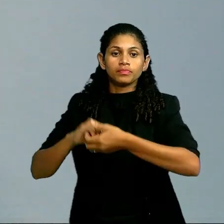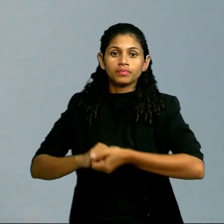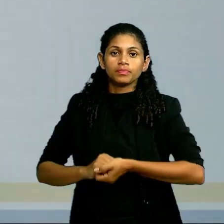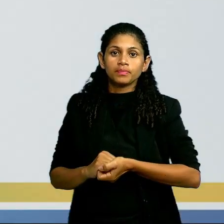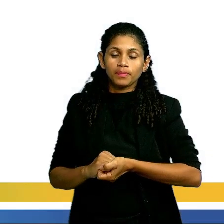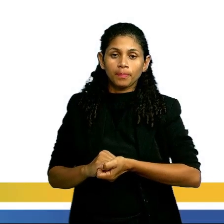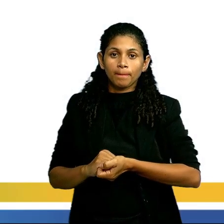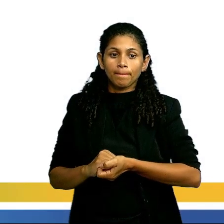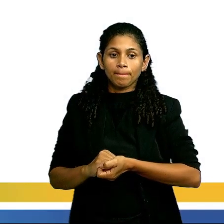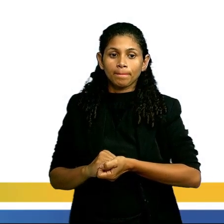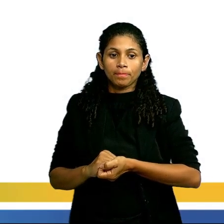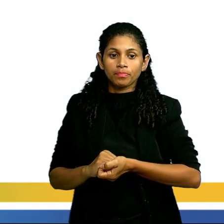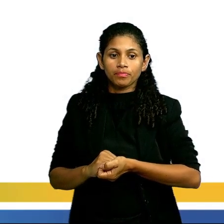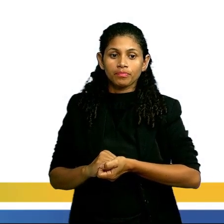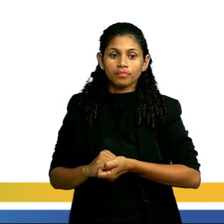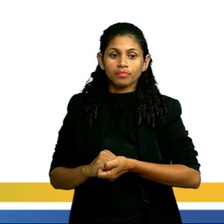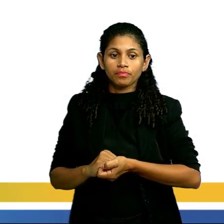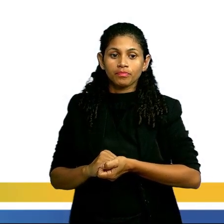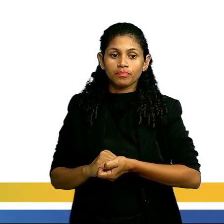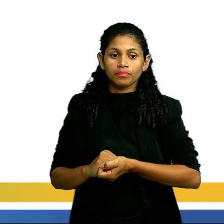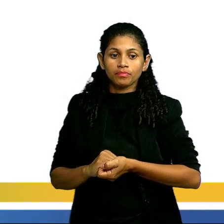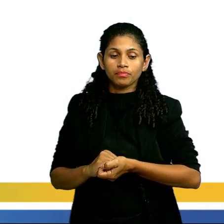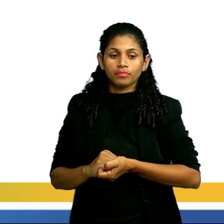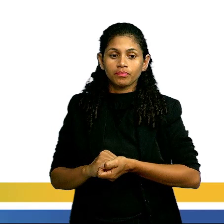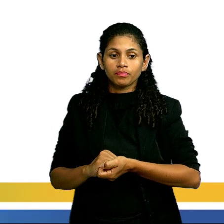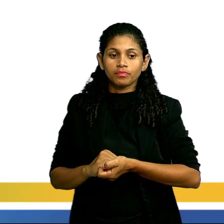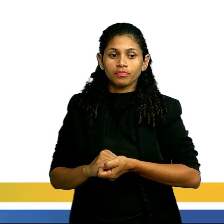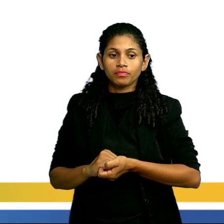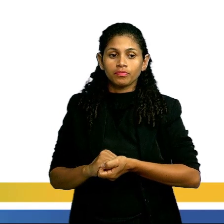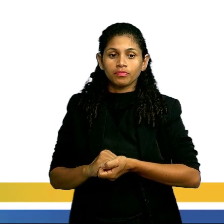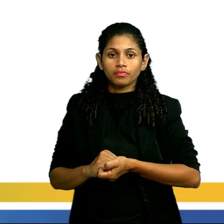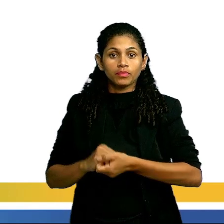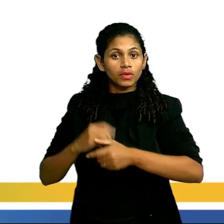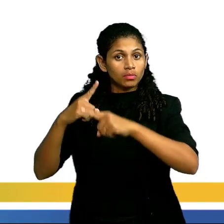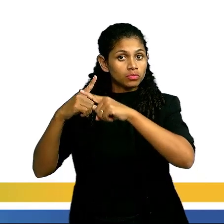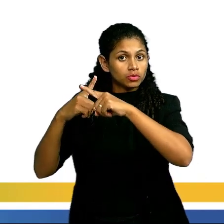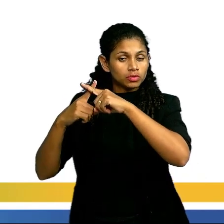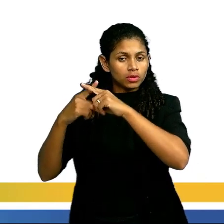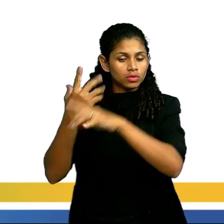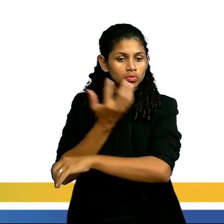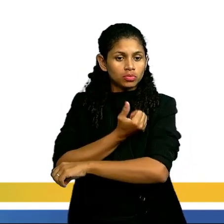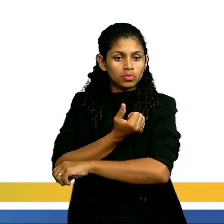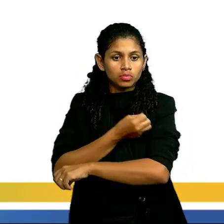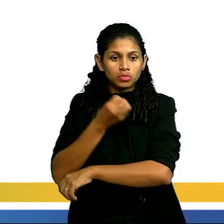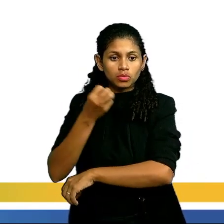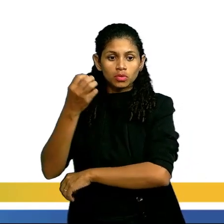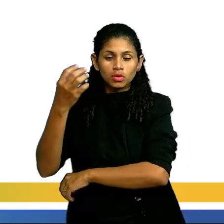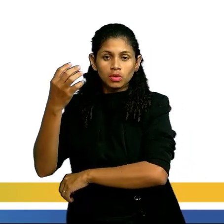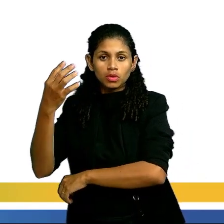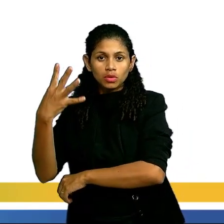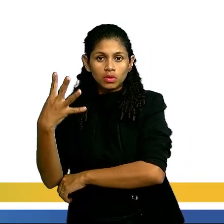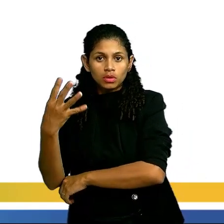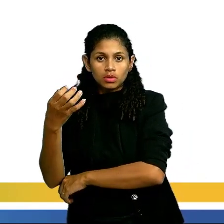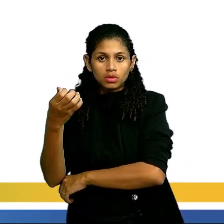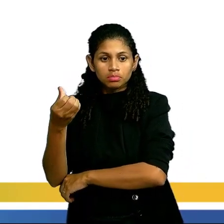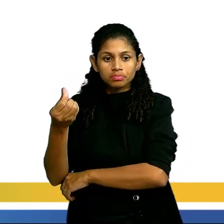expoentes. Então, multiplica-se os números. Multiplicando os números aí, ele deu